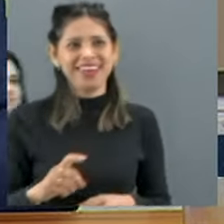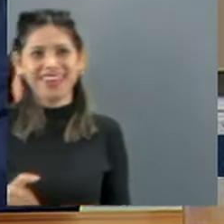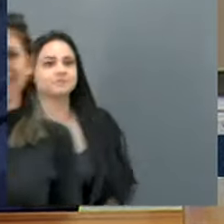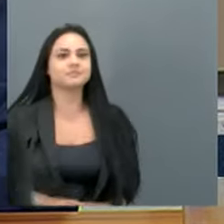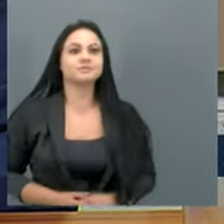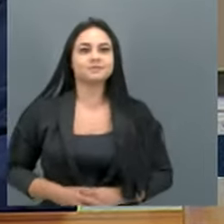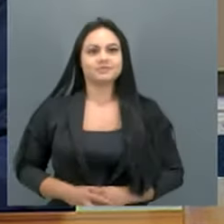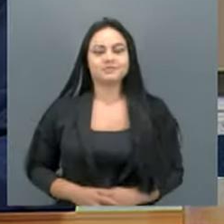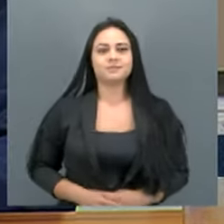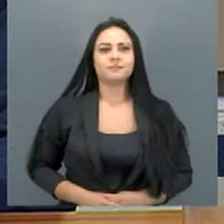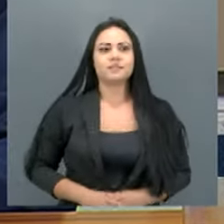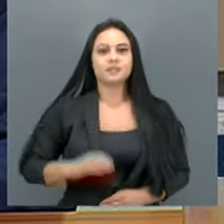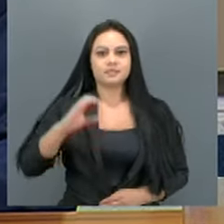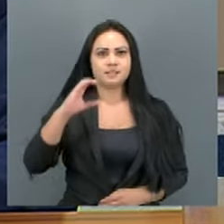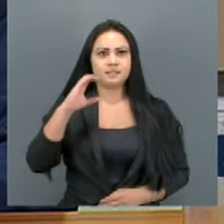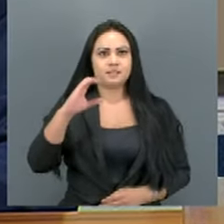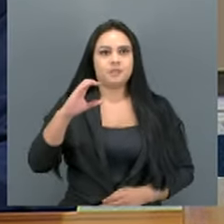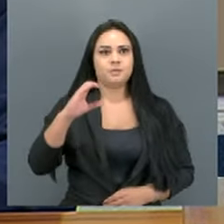Se